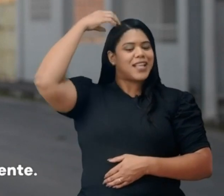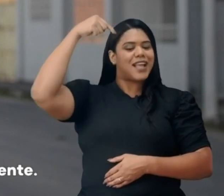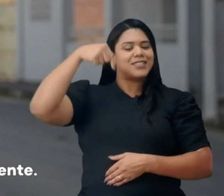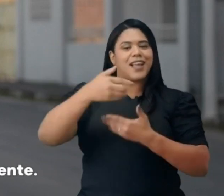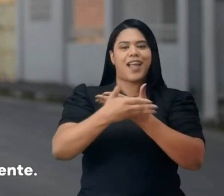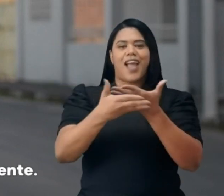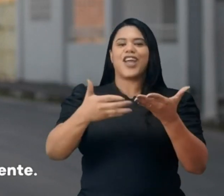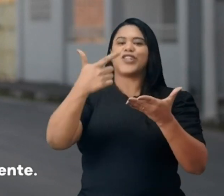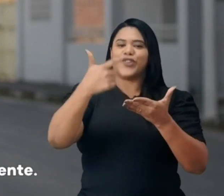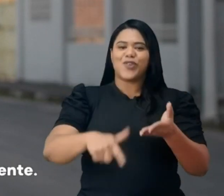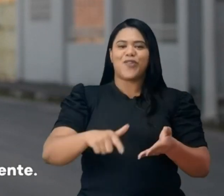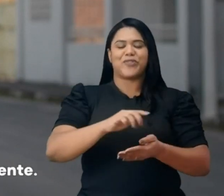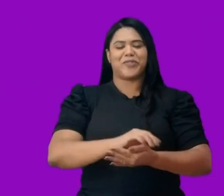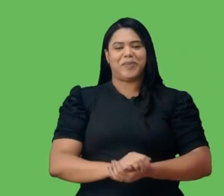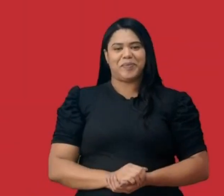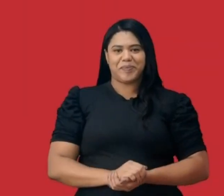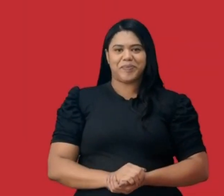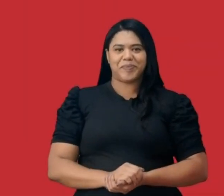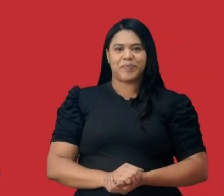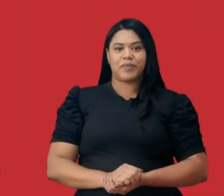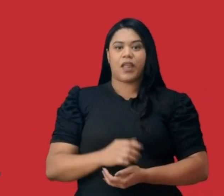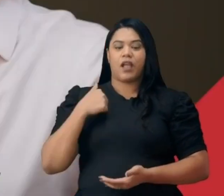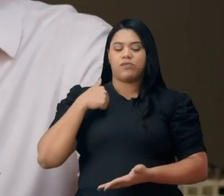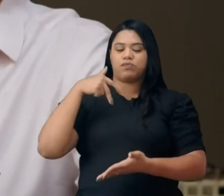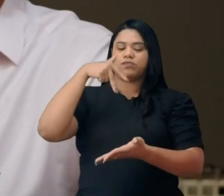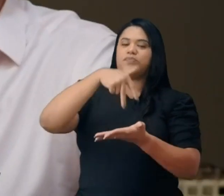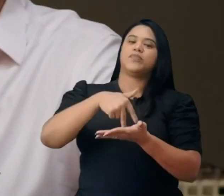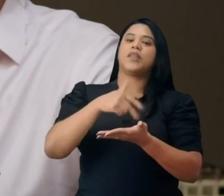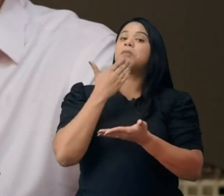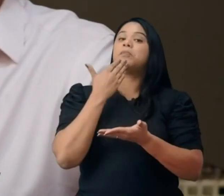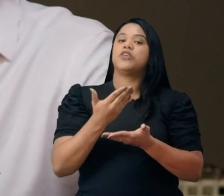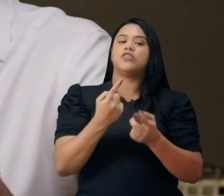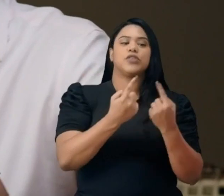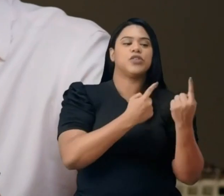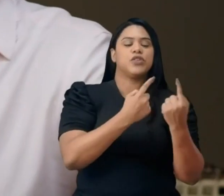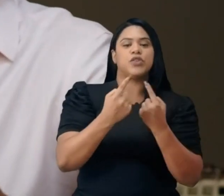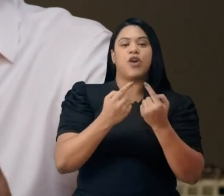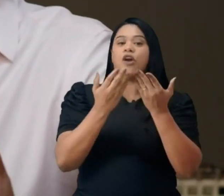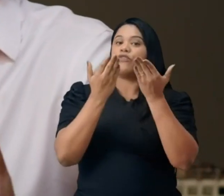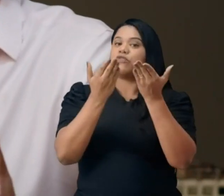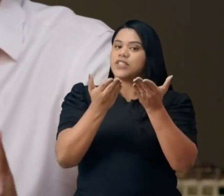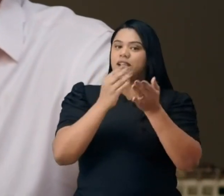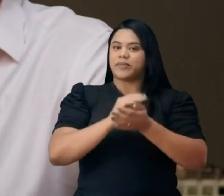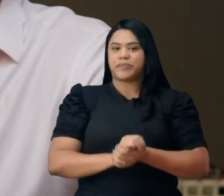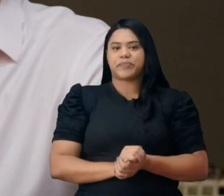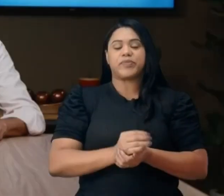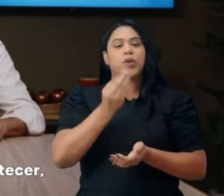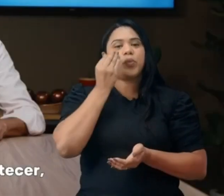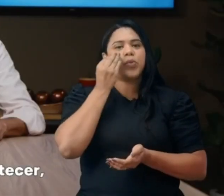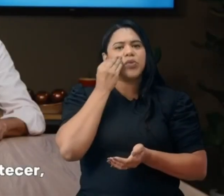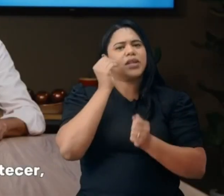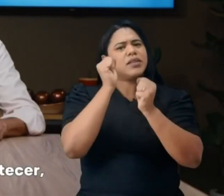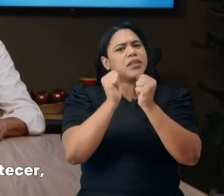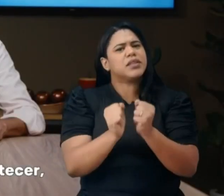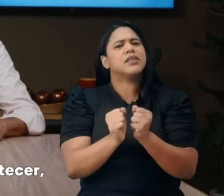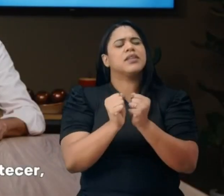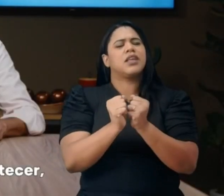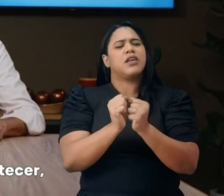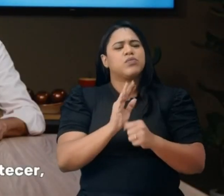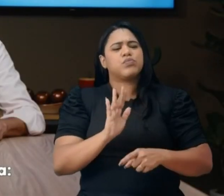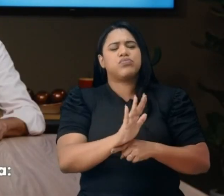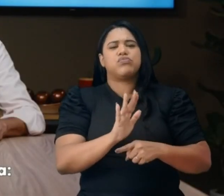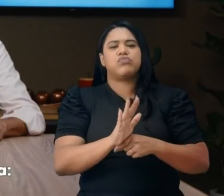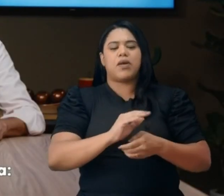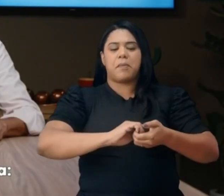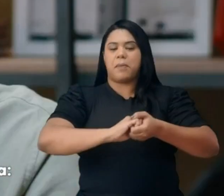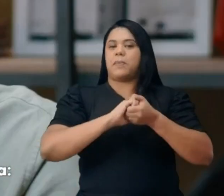a princesa do sertão novamente. Então, estou aqui pedindo, dialogando com você, que essa oportunidade possa